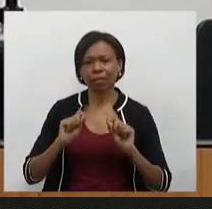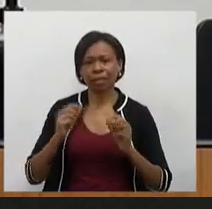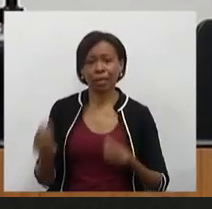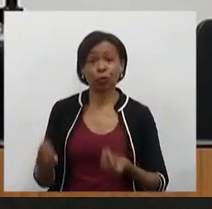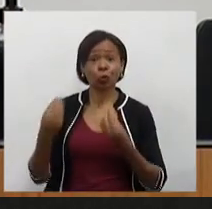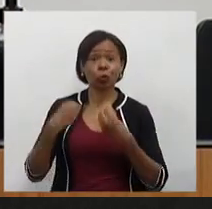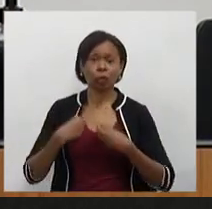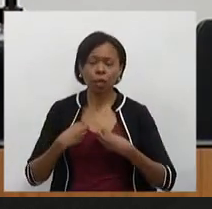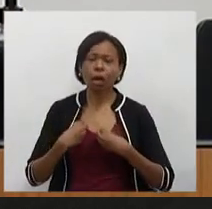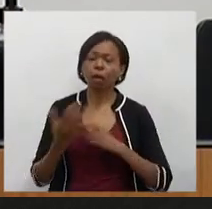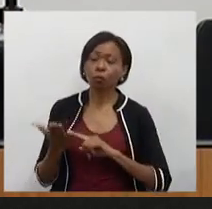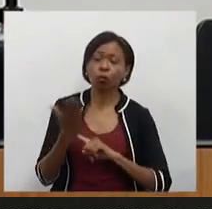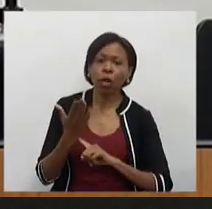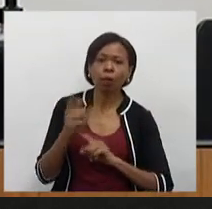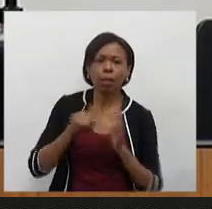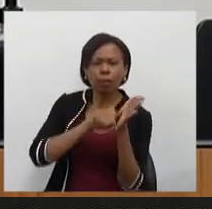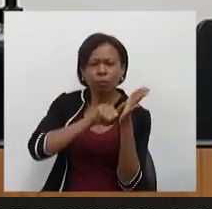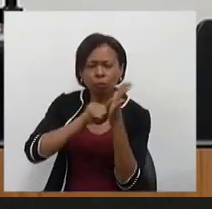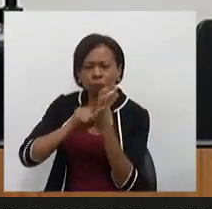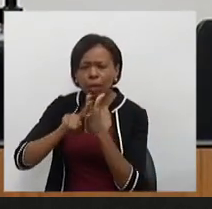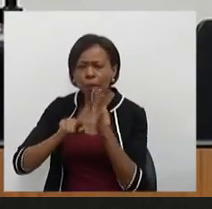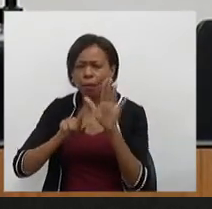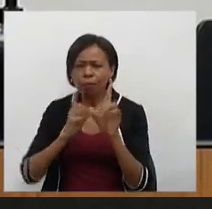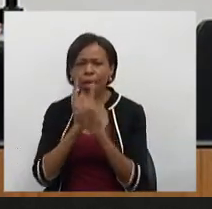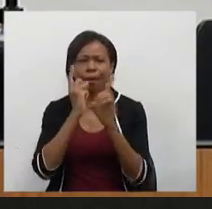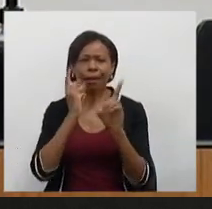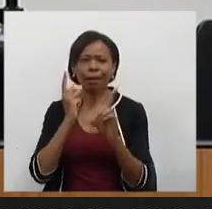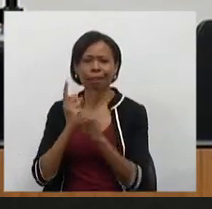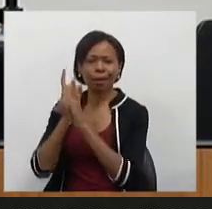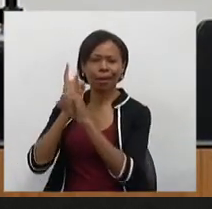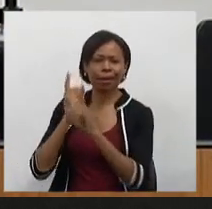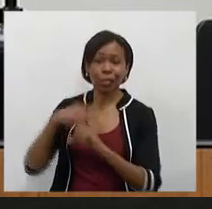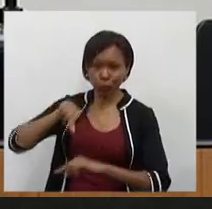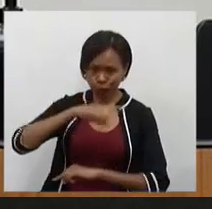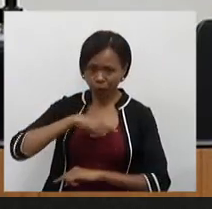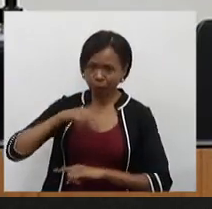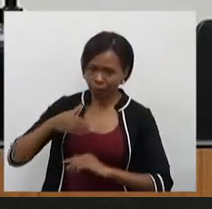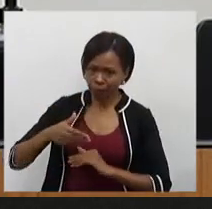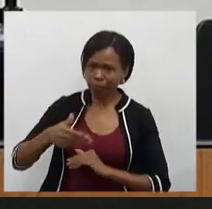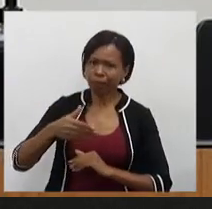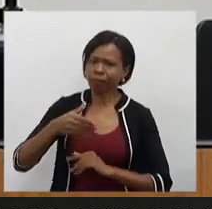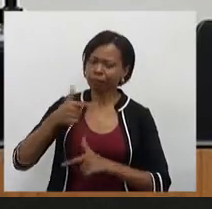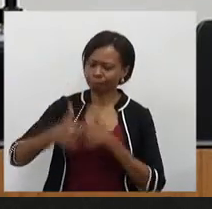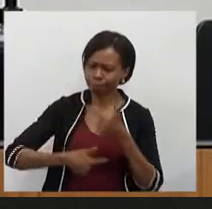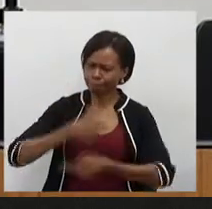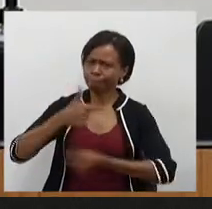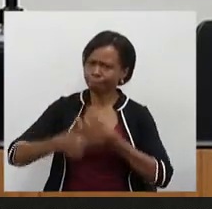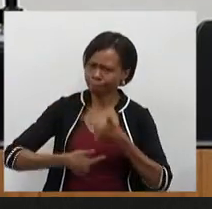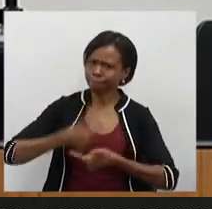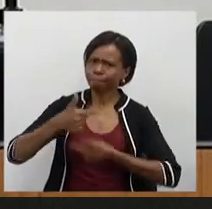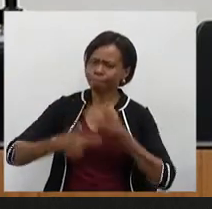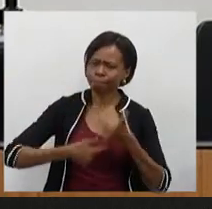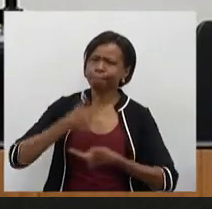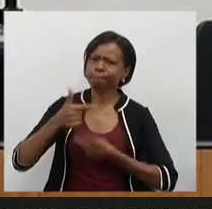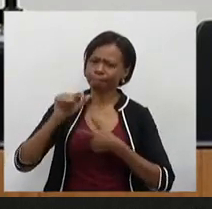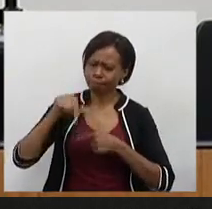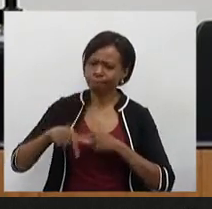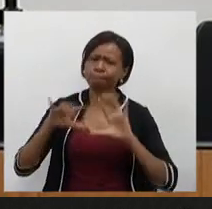esse mapeamento. Então, né, vice-presidente, nós vamos trabalhar incansavelmente aqui nessa comissão para que a gente